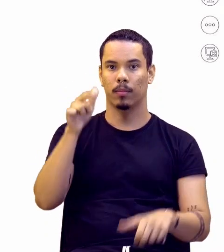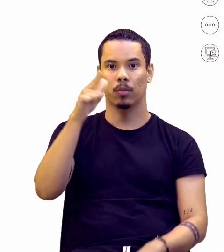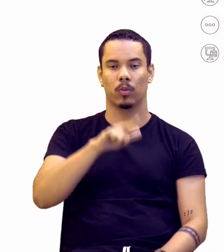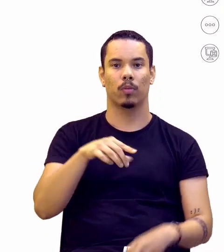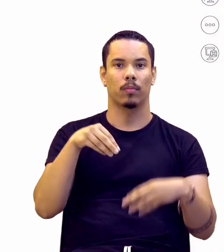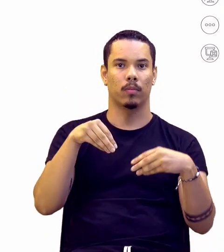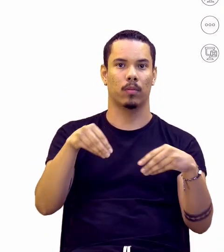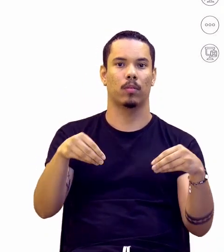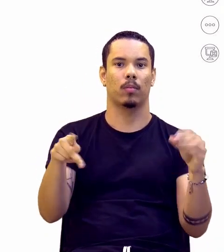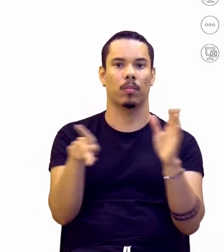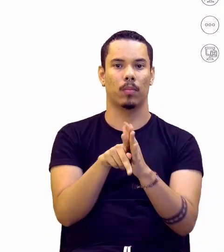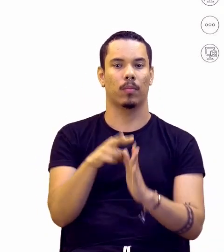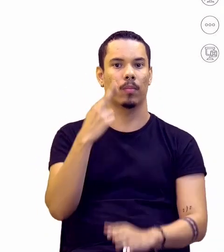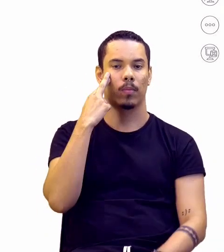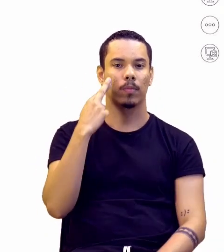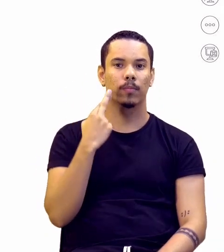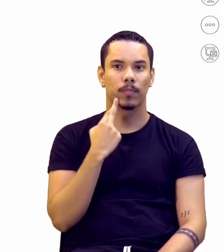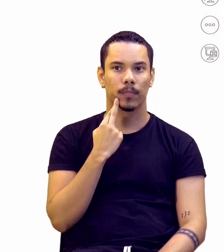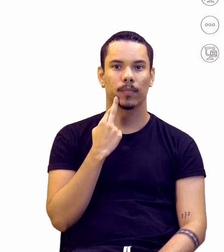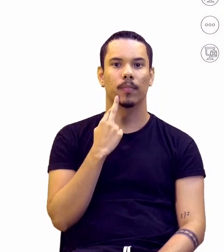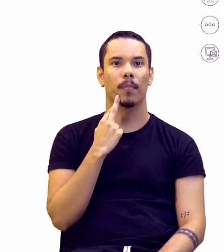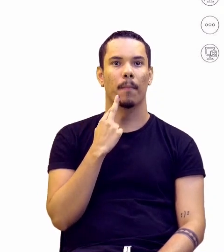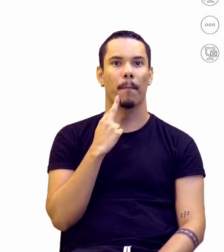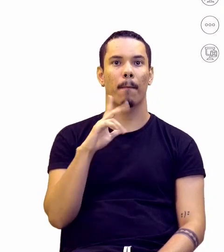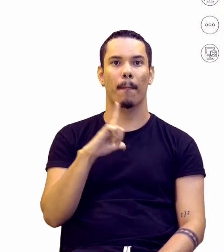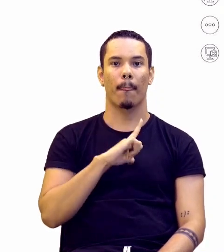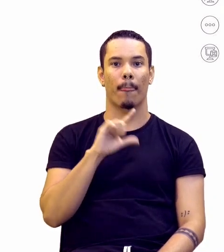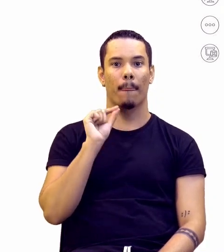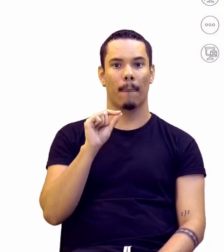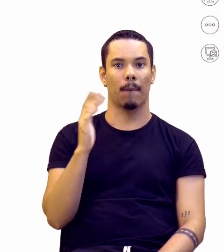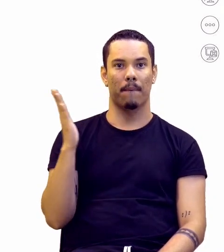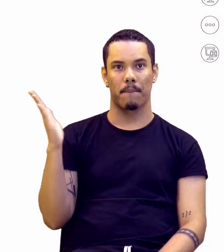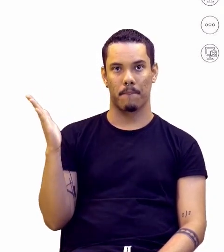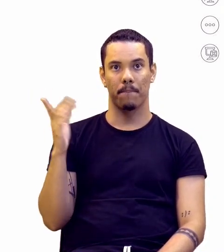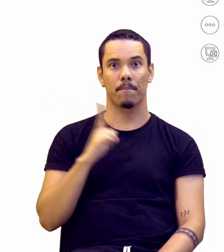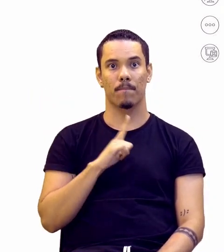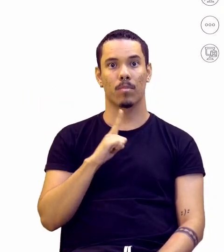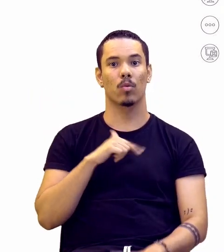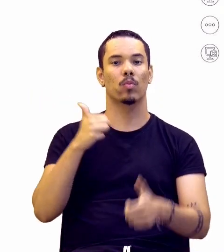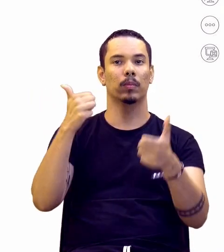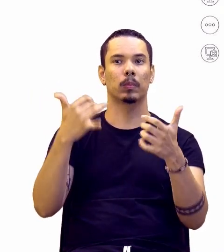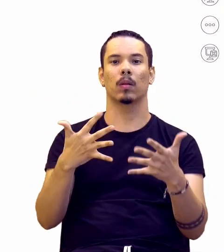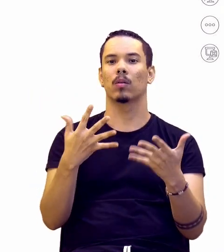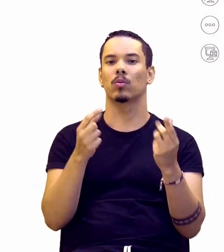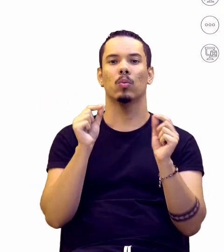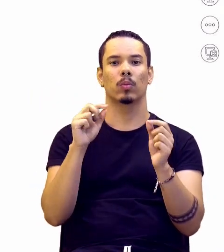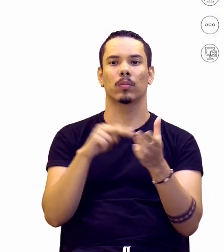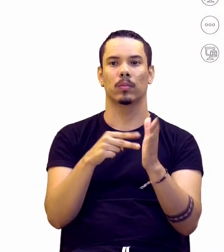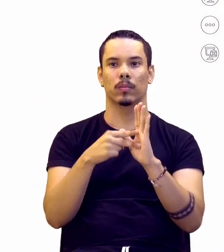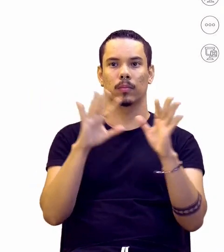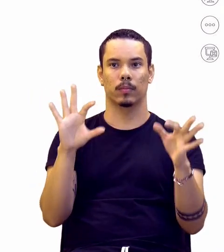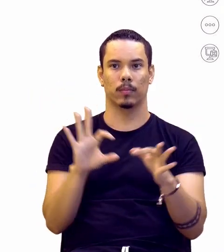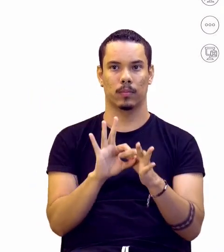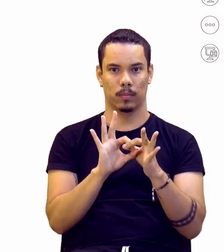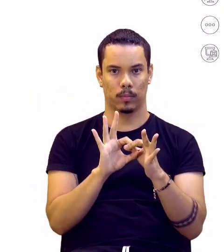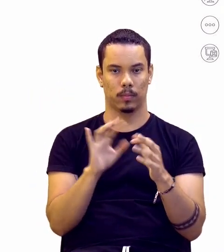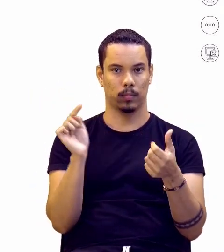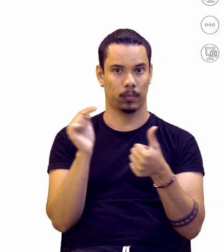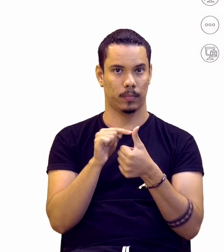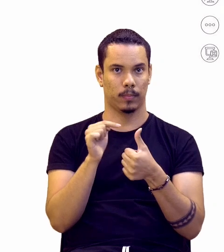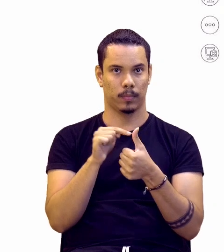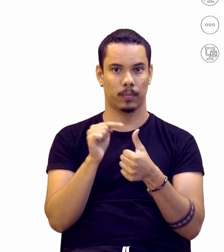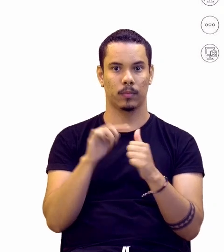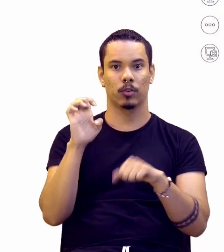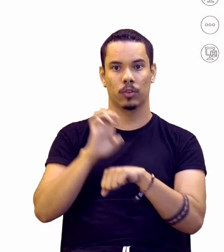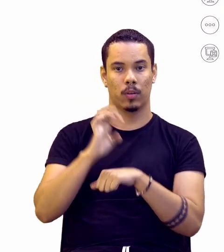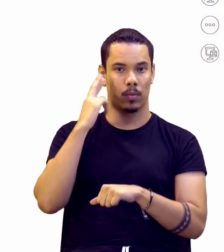território rondoniense. Nós temos aí agora o fragmento refere-se à criação. Alternativa A, do estado